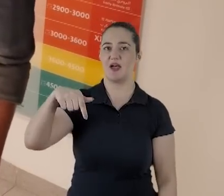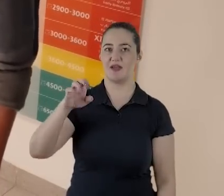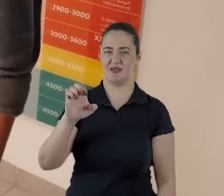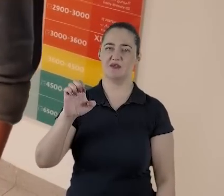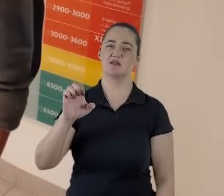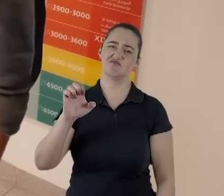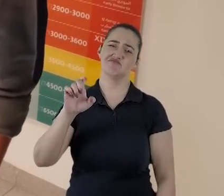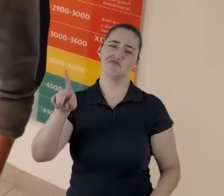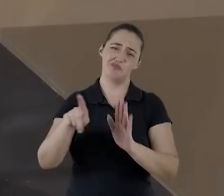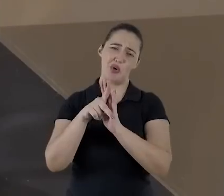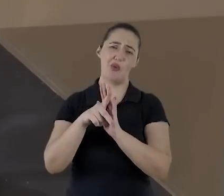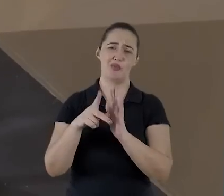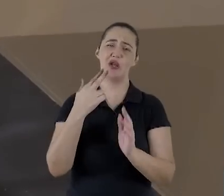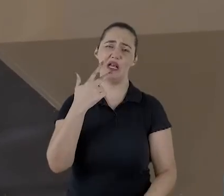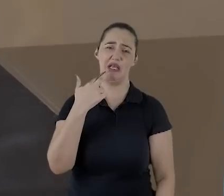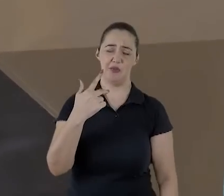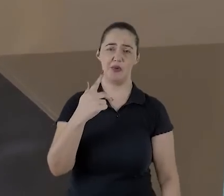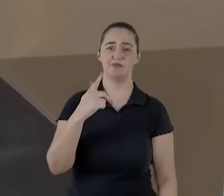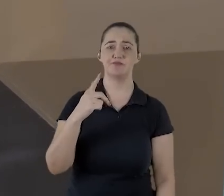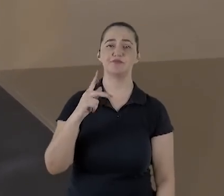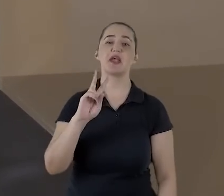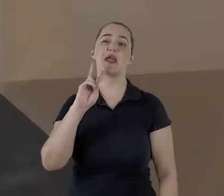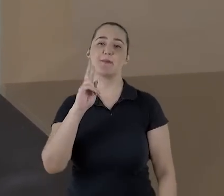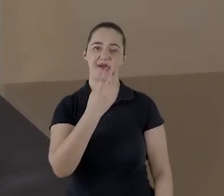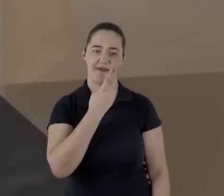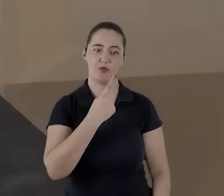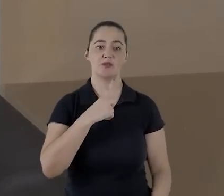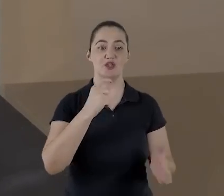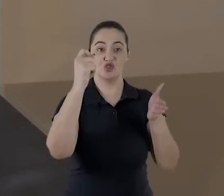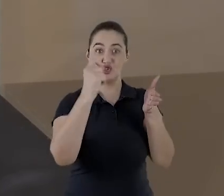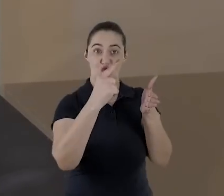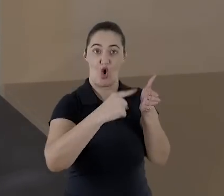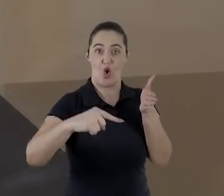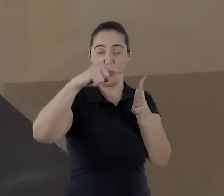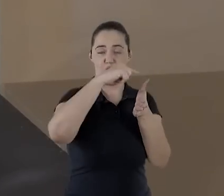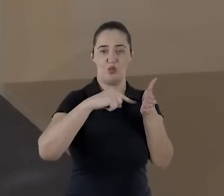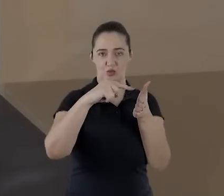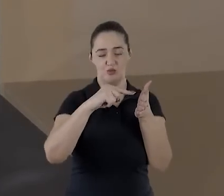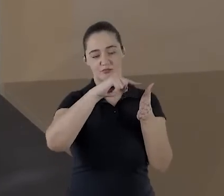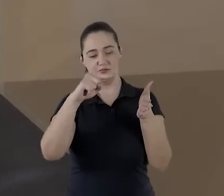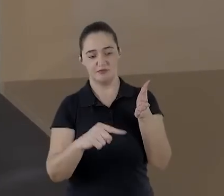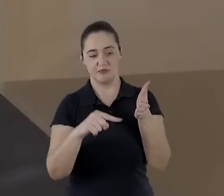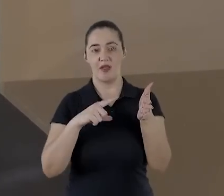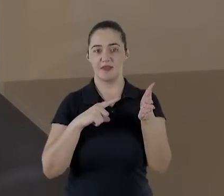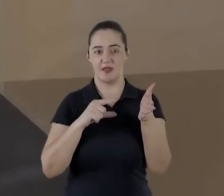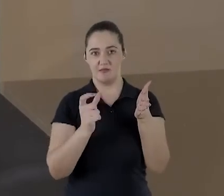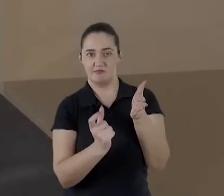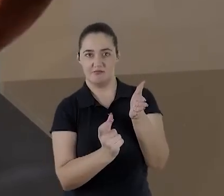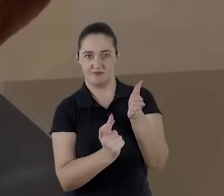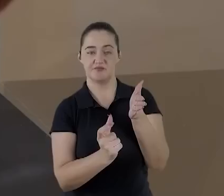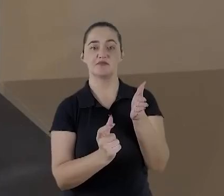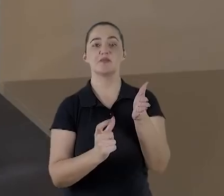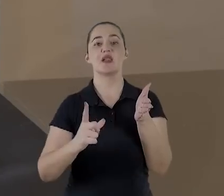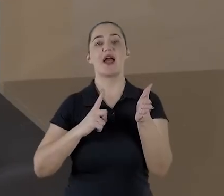está em hebraico. Você tem aqui justamente o sol, que representa o seu cartucho, você tem aqui o escaravelho, aqui você